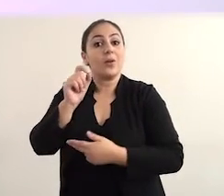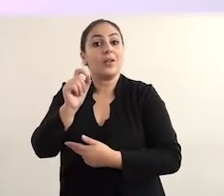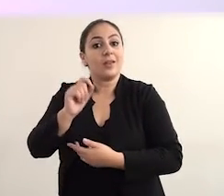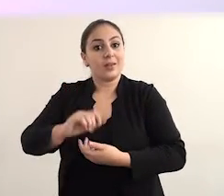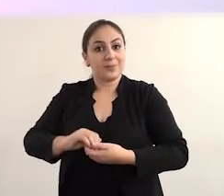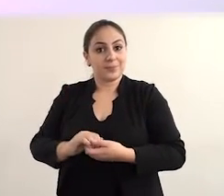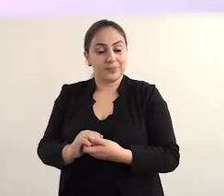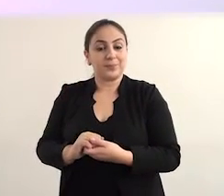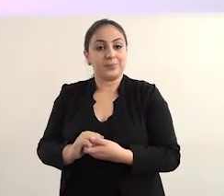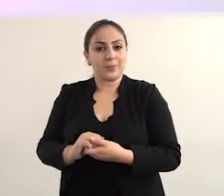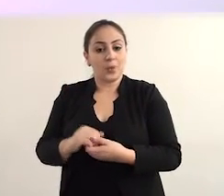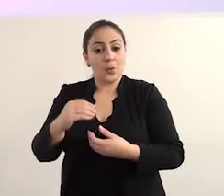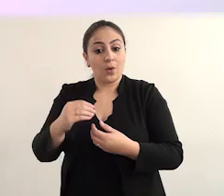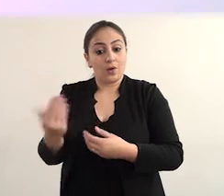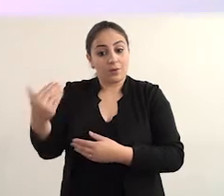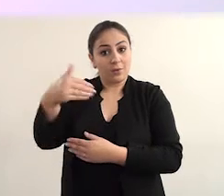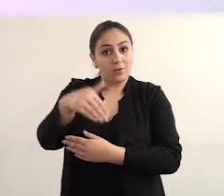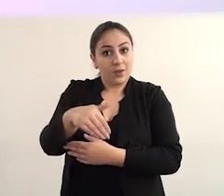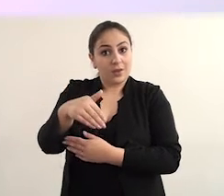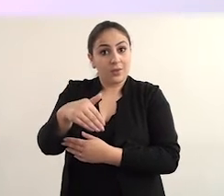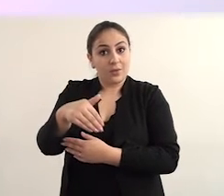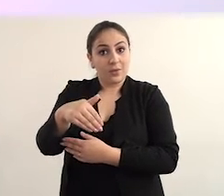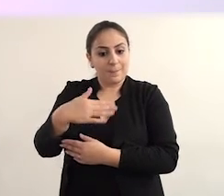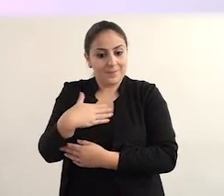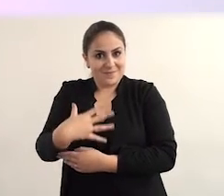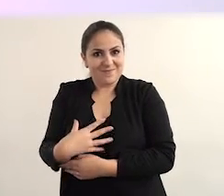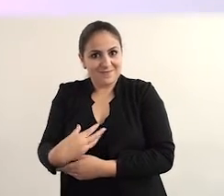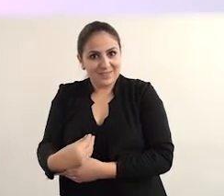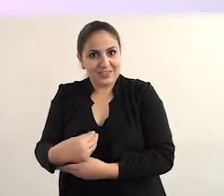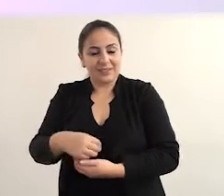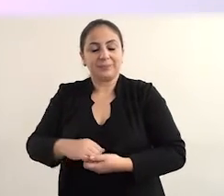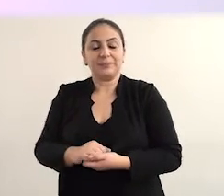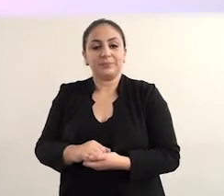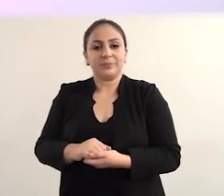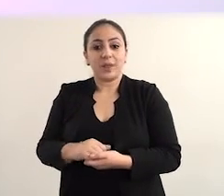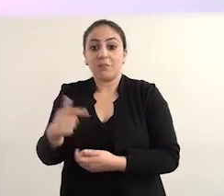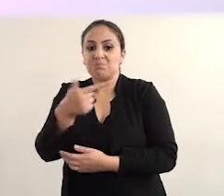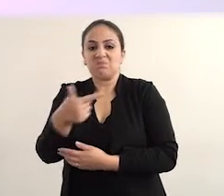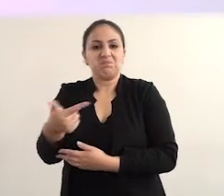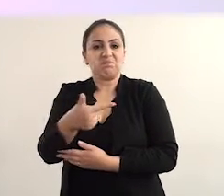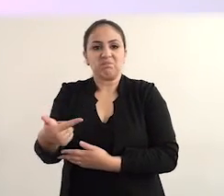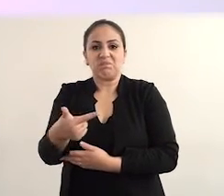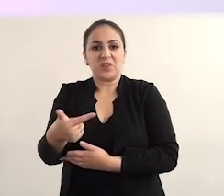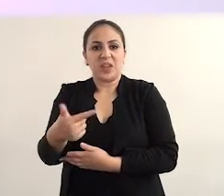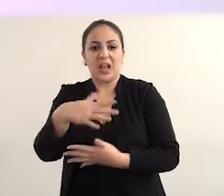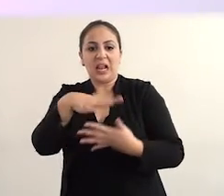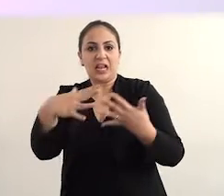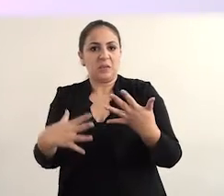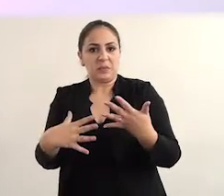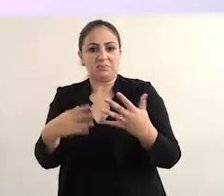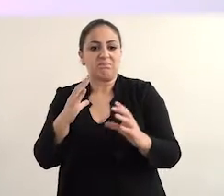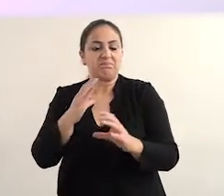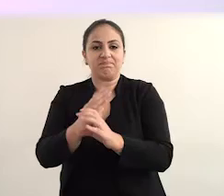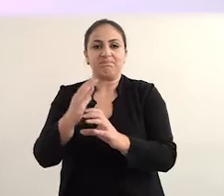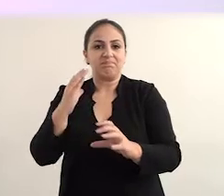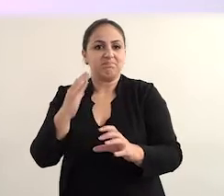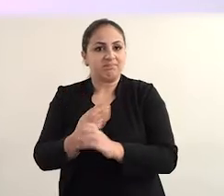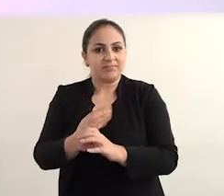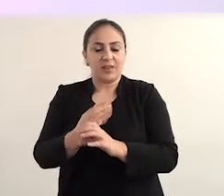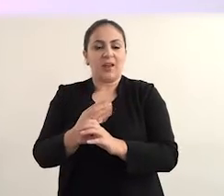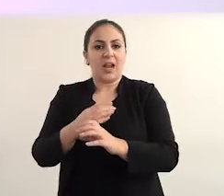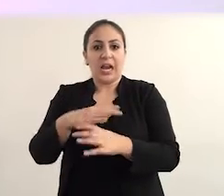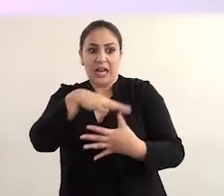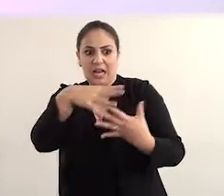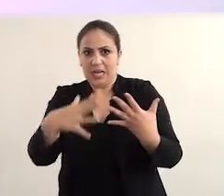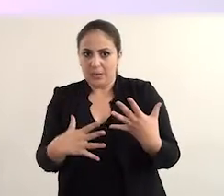que, com a vinda dela, ela veio, então ela não tinha Libras. Então, ela não se comunicava em Libras ainda.